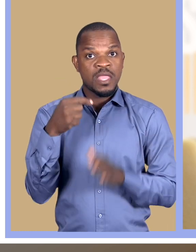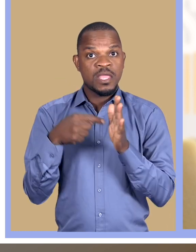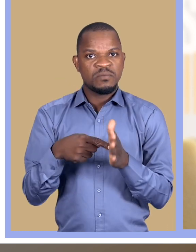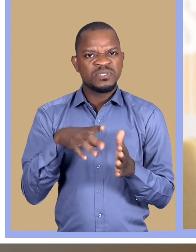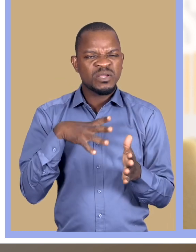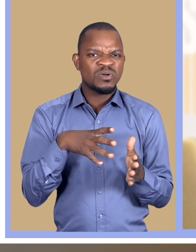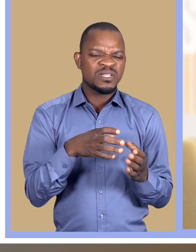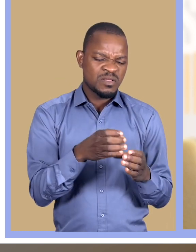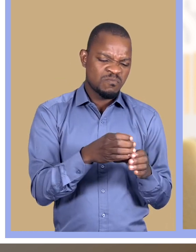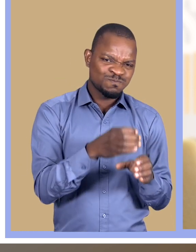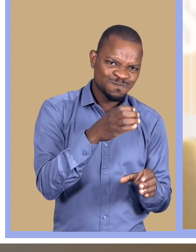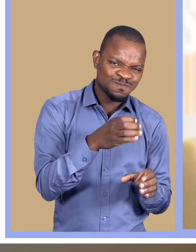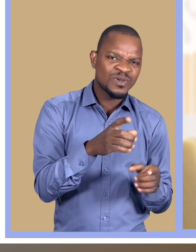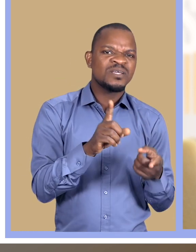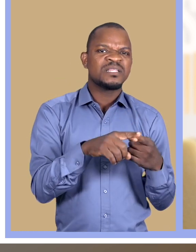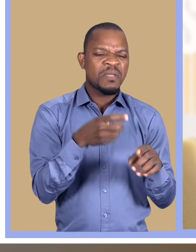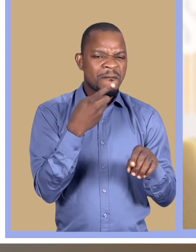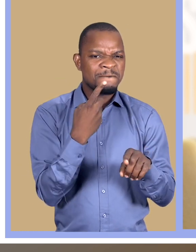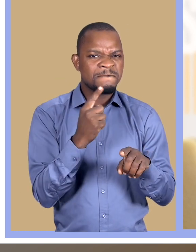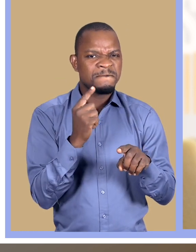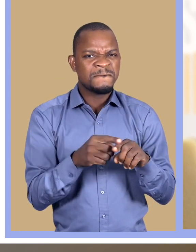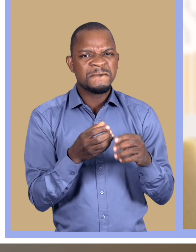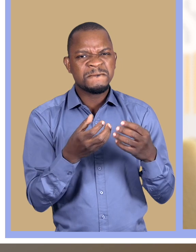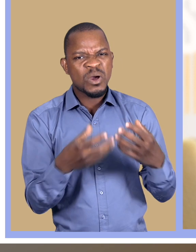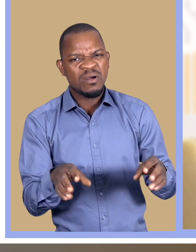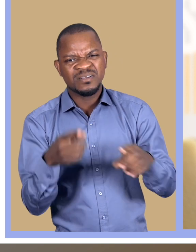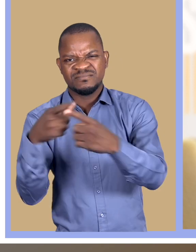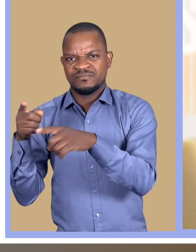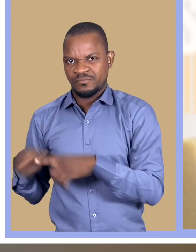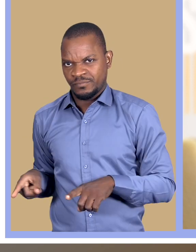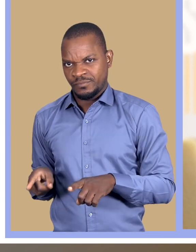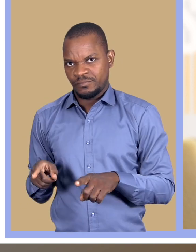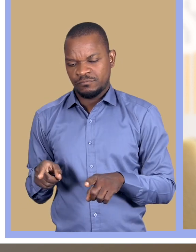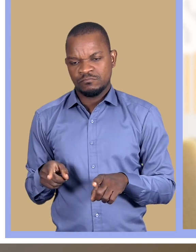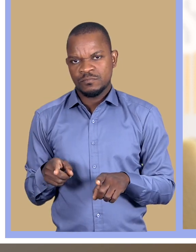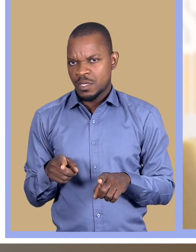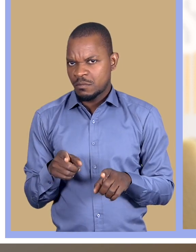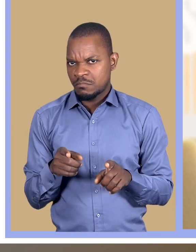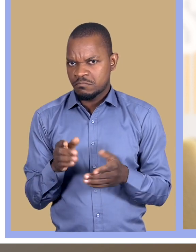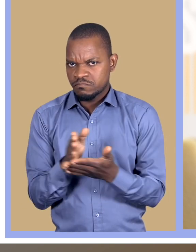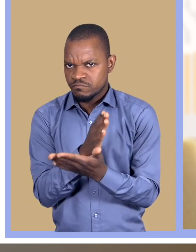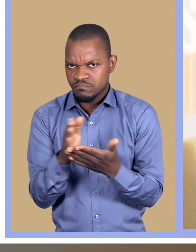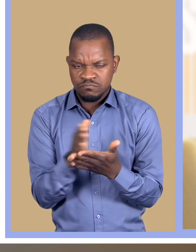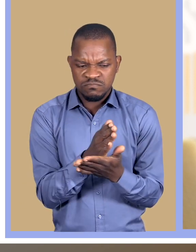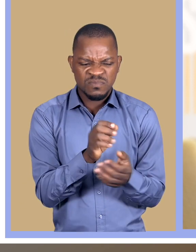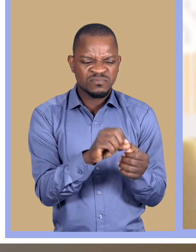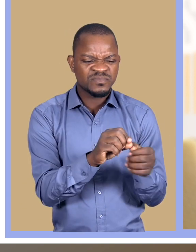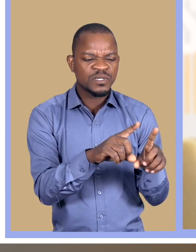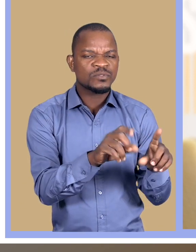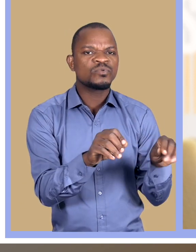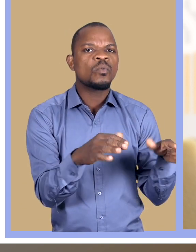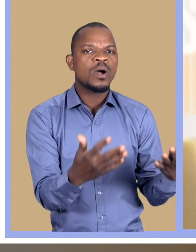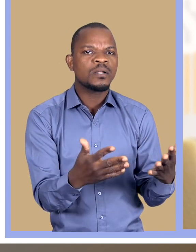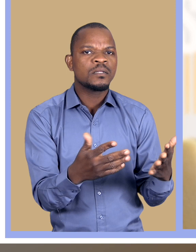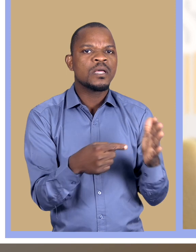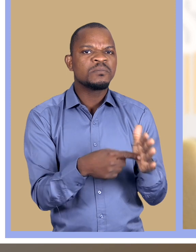plástico, metal e vidro, por exemplo, dá-nos ideia, um clique inicial do que é que nós vamos fazer com o vidro, ou o que vamos fazer